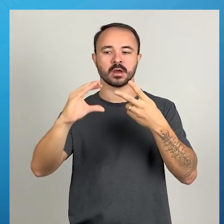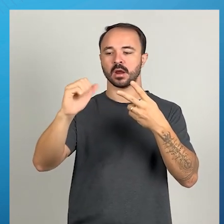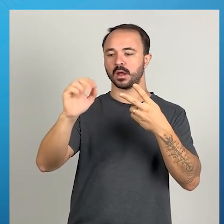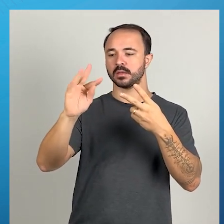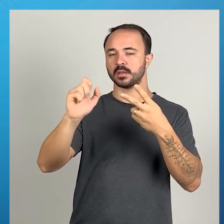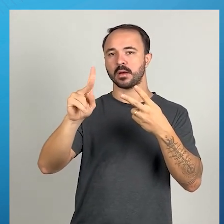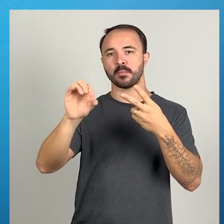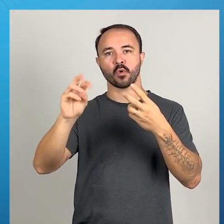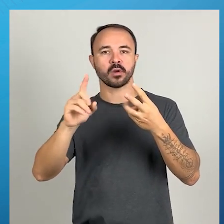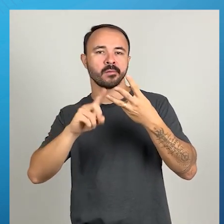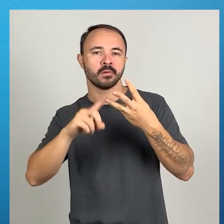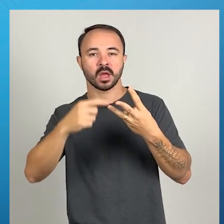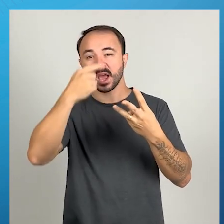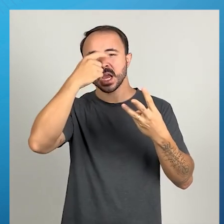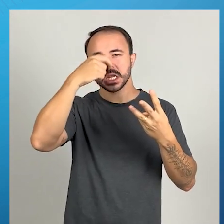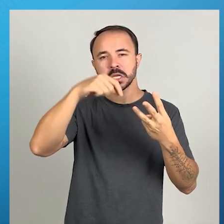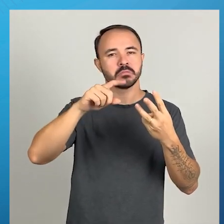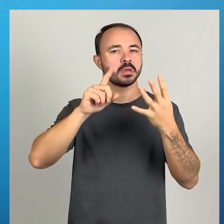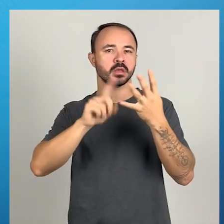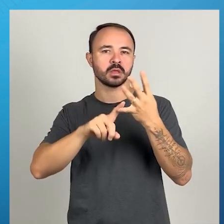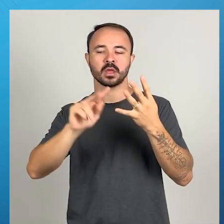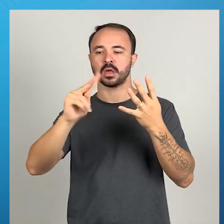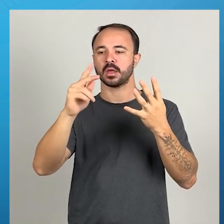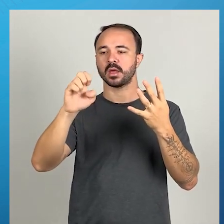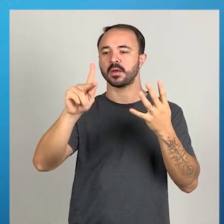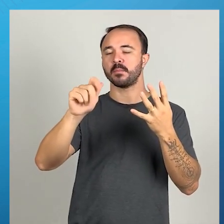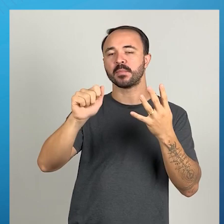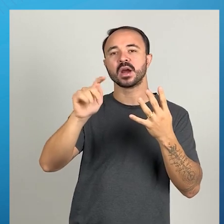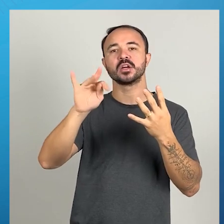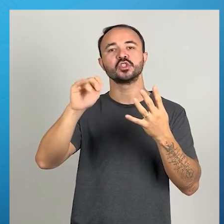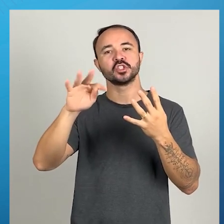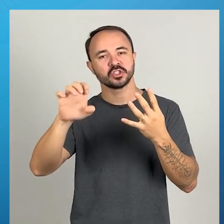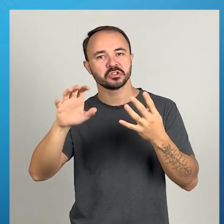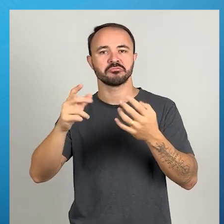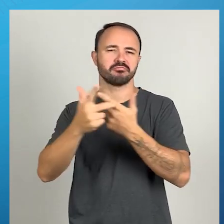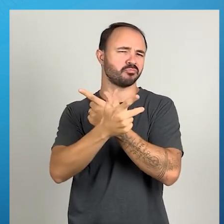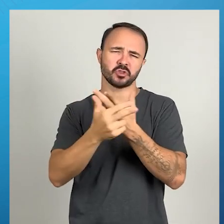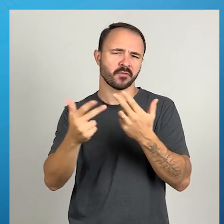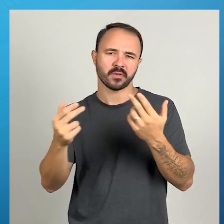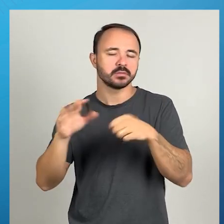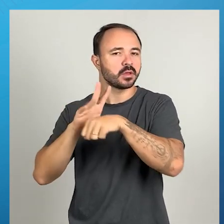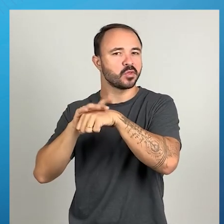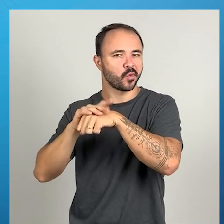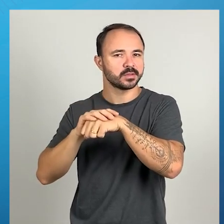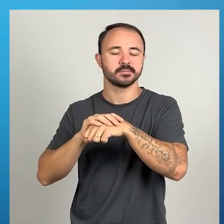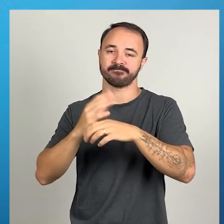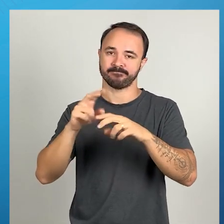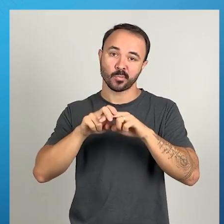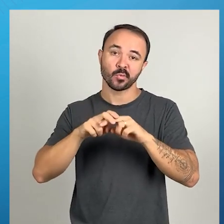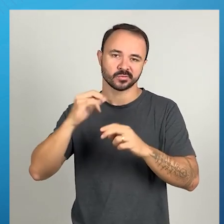a rubéola e as hepatites, entre outras. Então, só para reforçar aqui mais uma vez a importância da vacinação nas